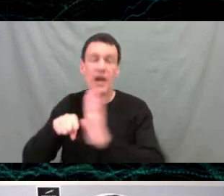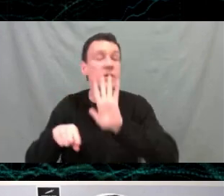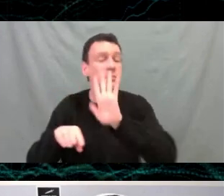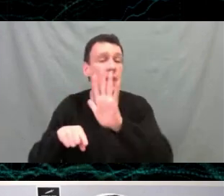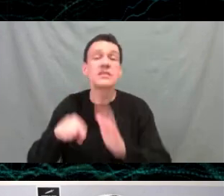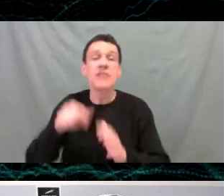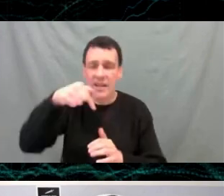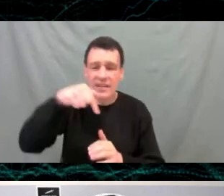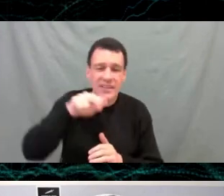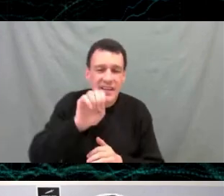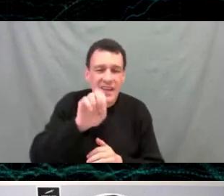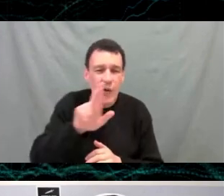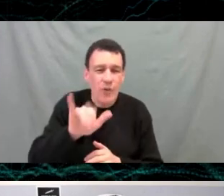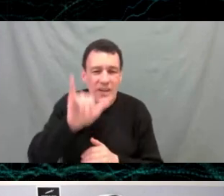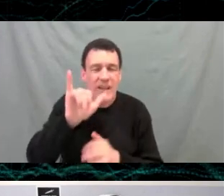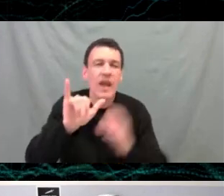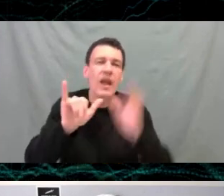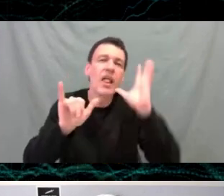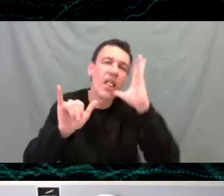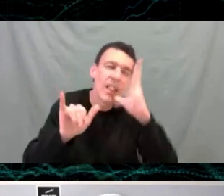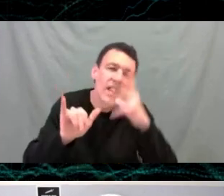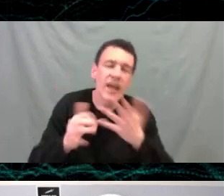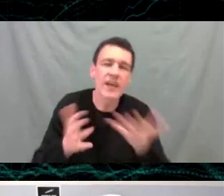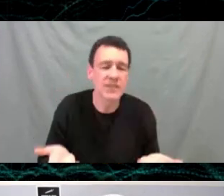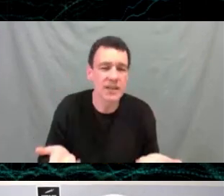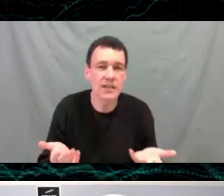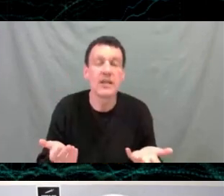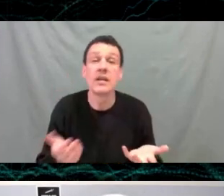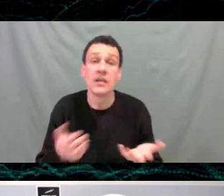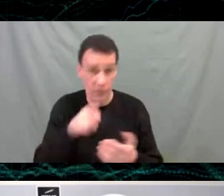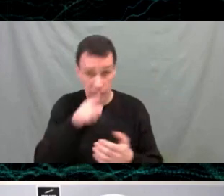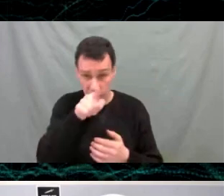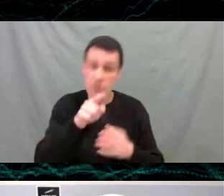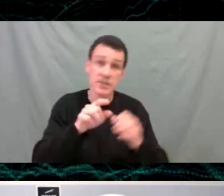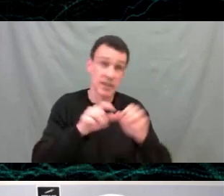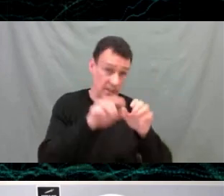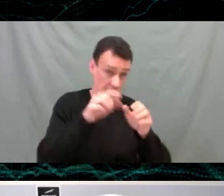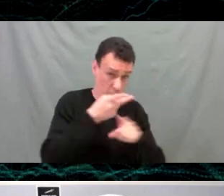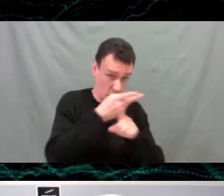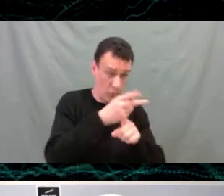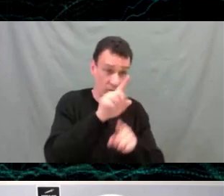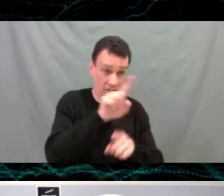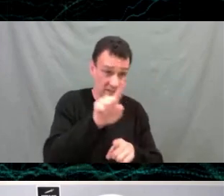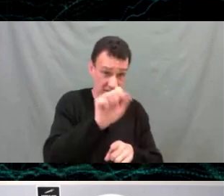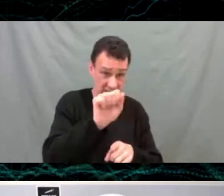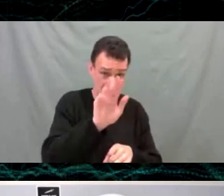tu abrir o log dos ABICs, né? Então, eu, por exemplo, eu preciso olhar aqui,